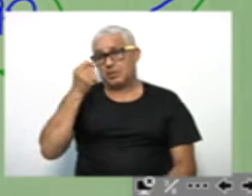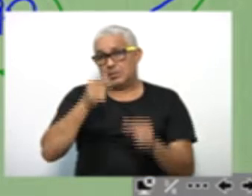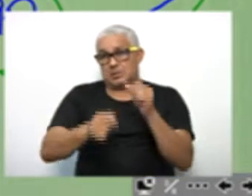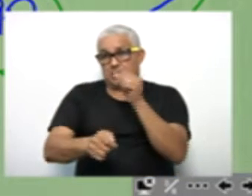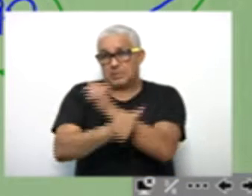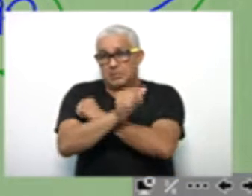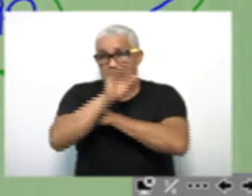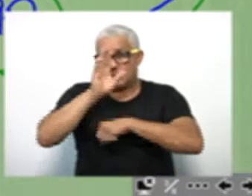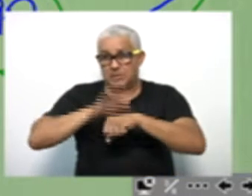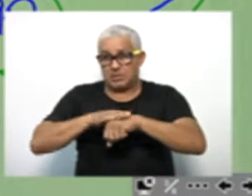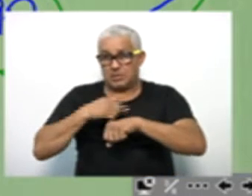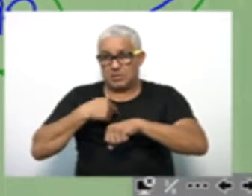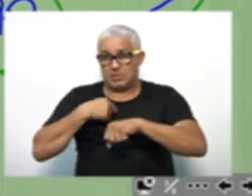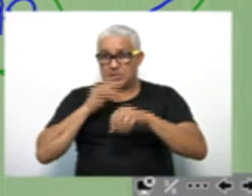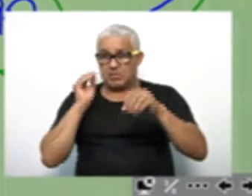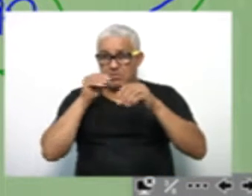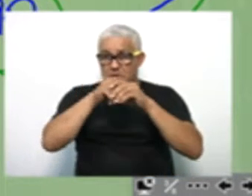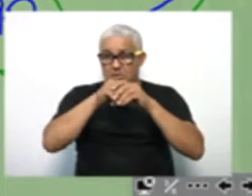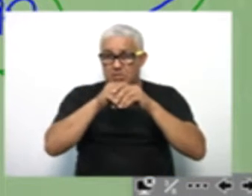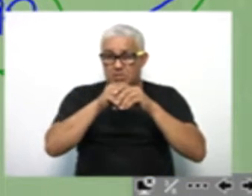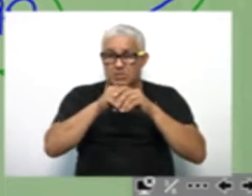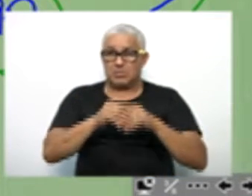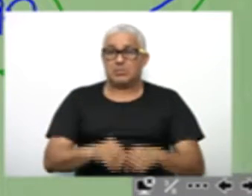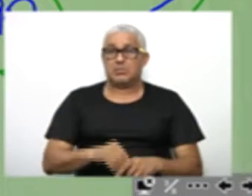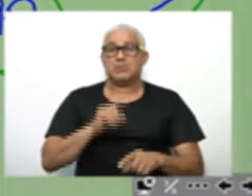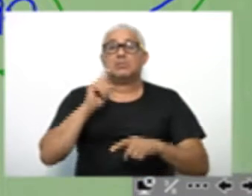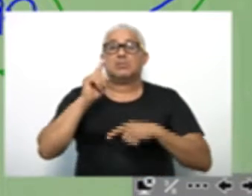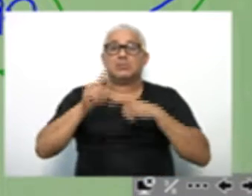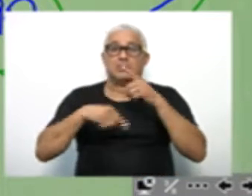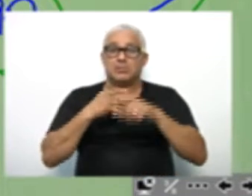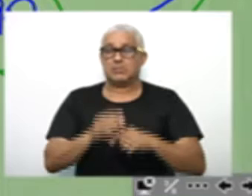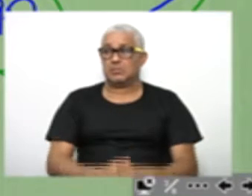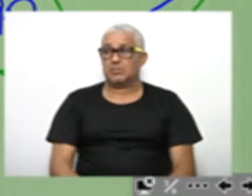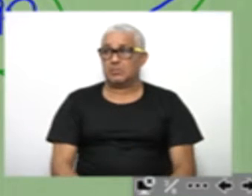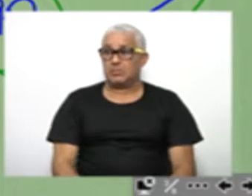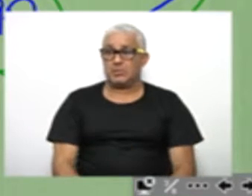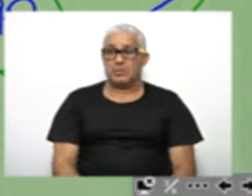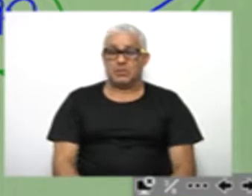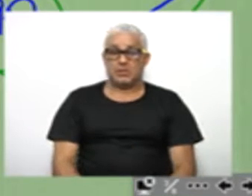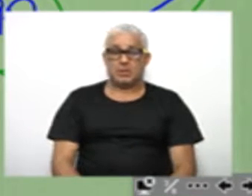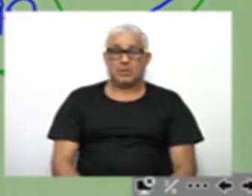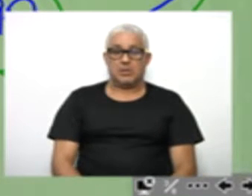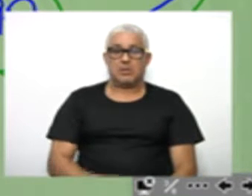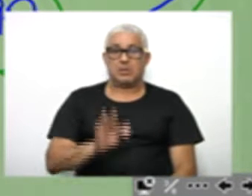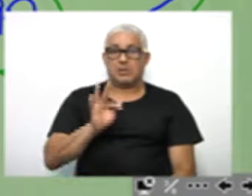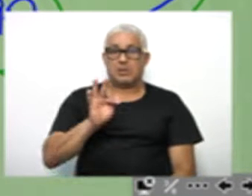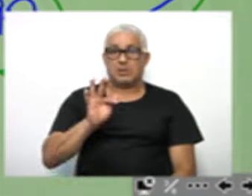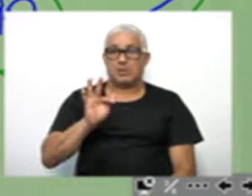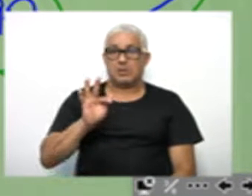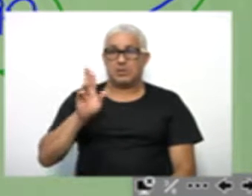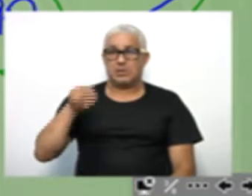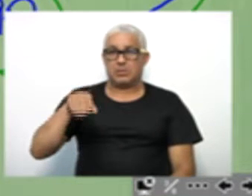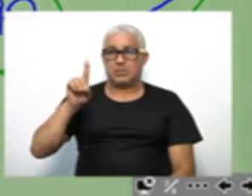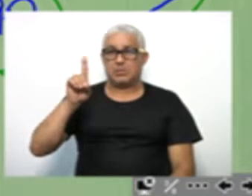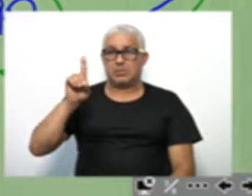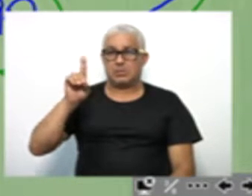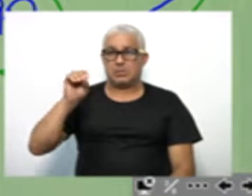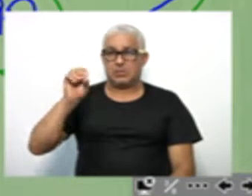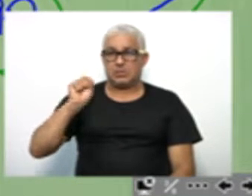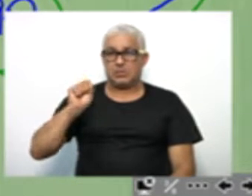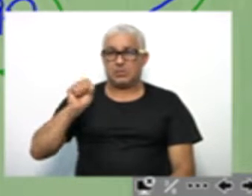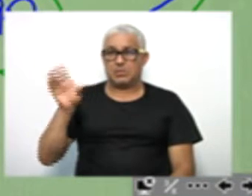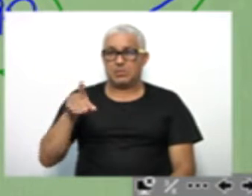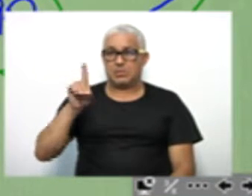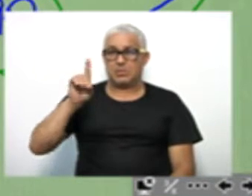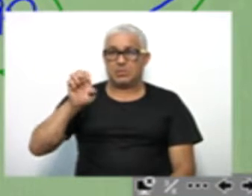realizando. Depois a gente identifica os fundos de renda fixa, que são os